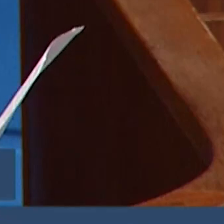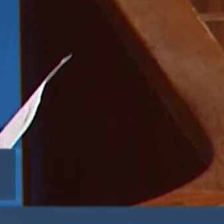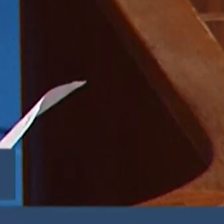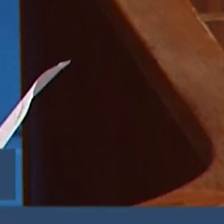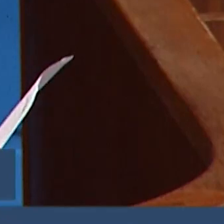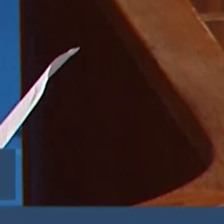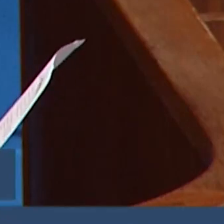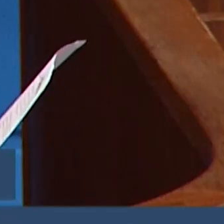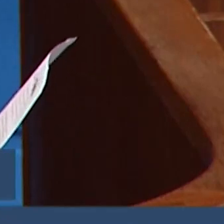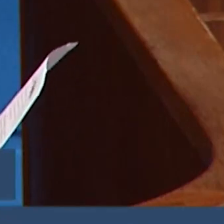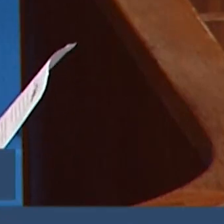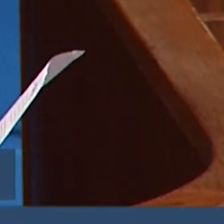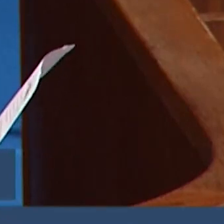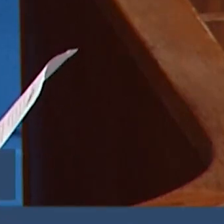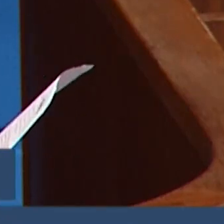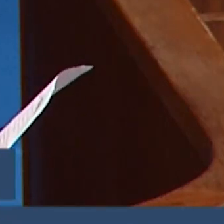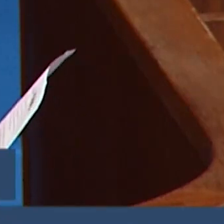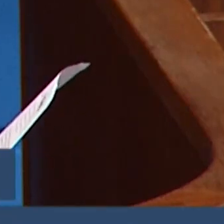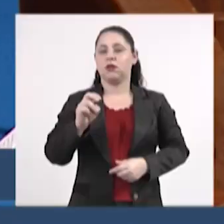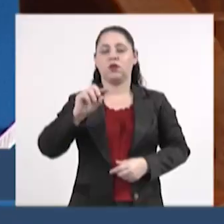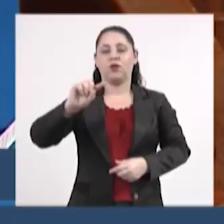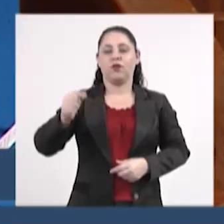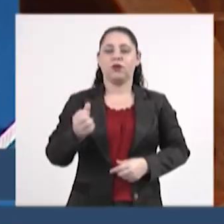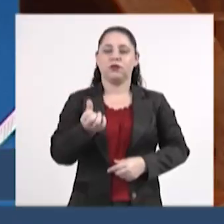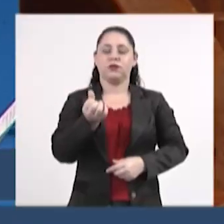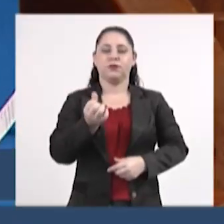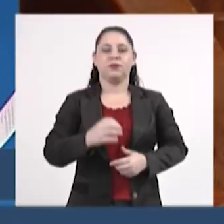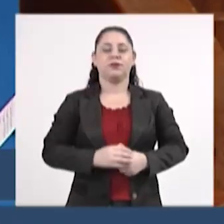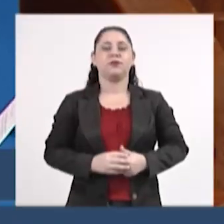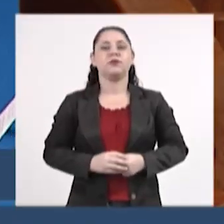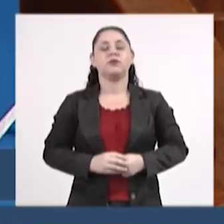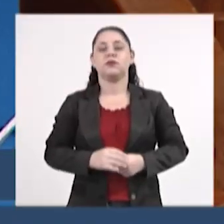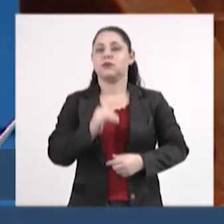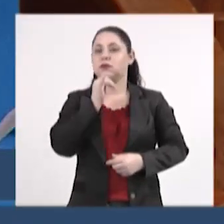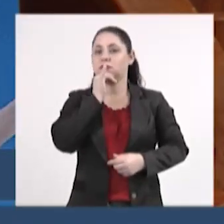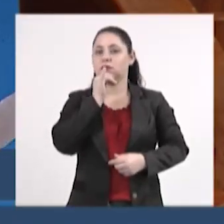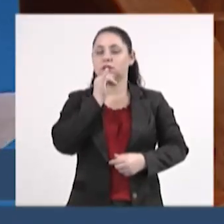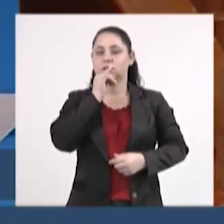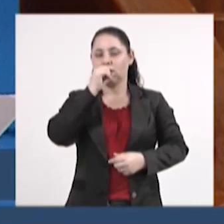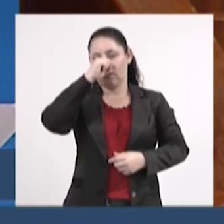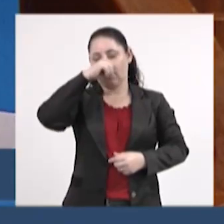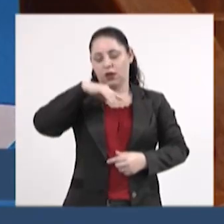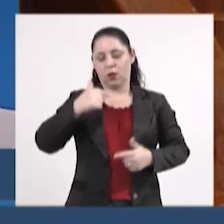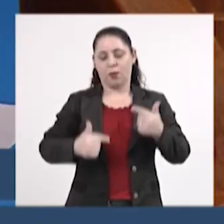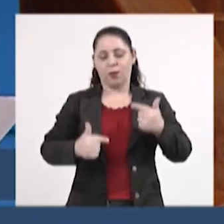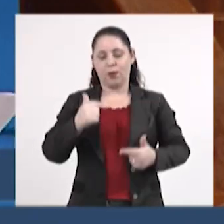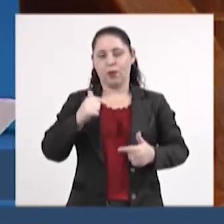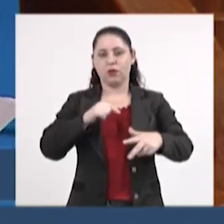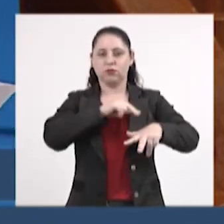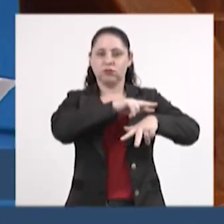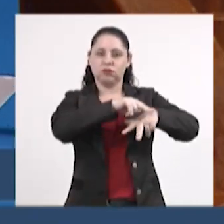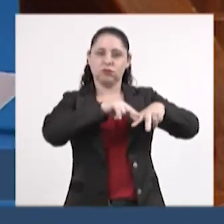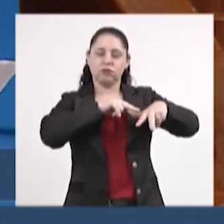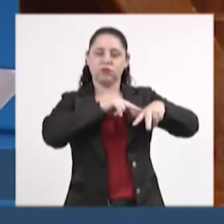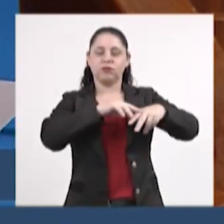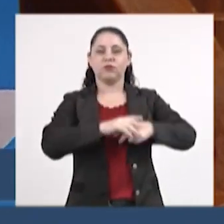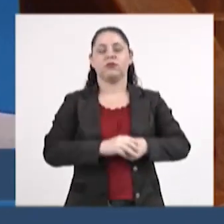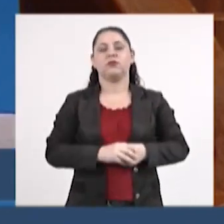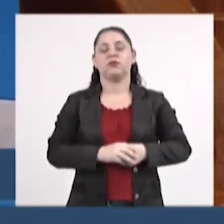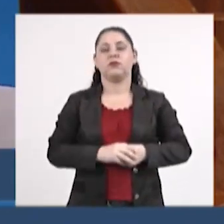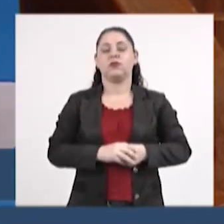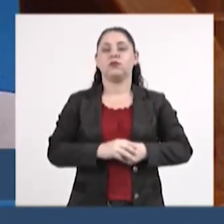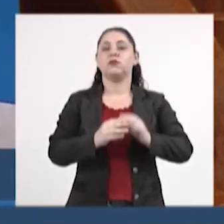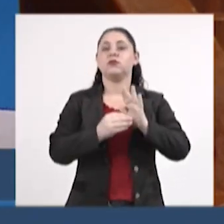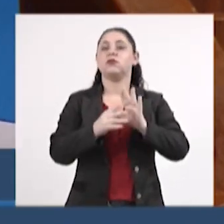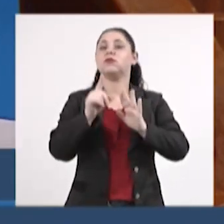relação profissional, 35,6%. Como exemplo da violência política de gênero, faço